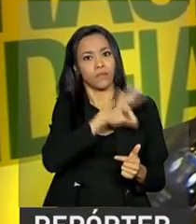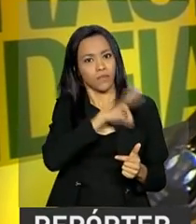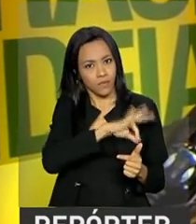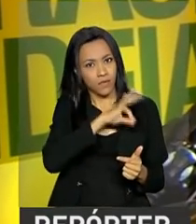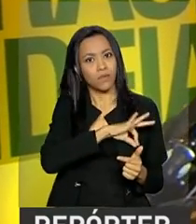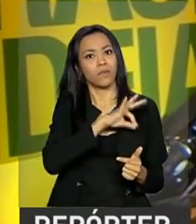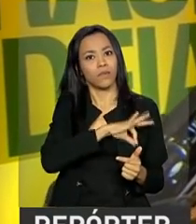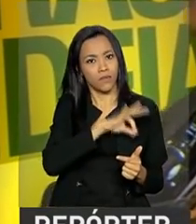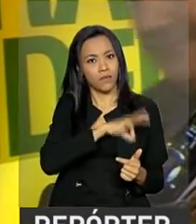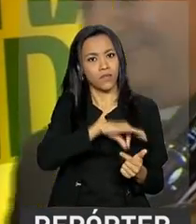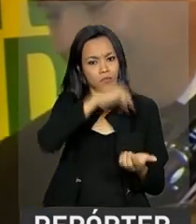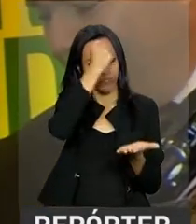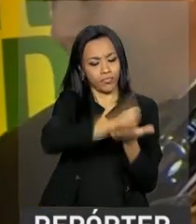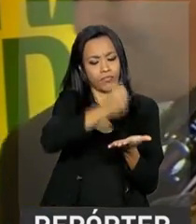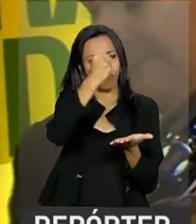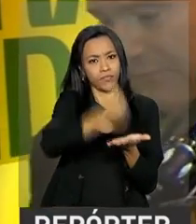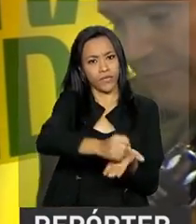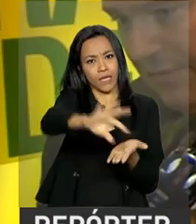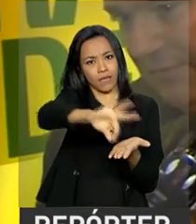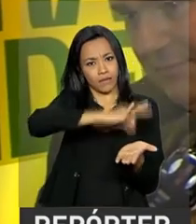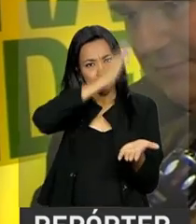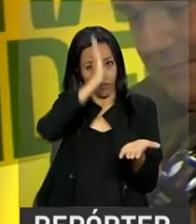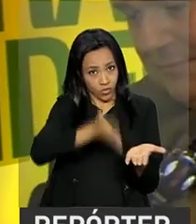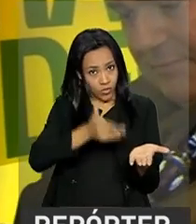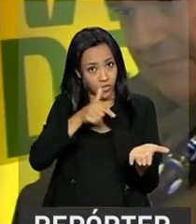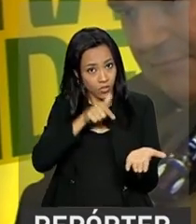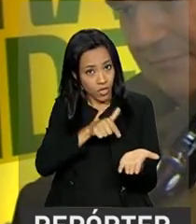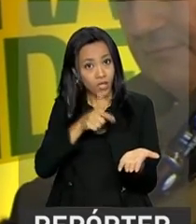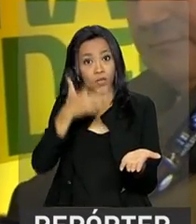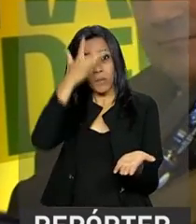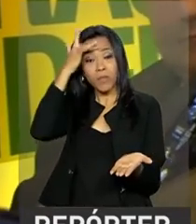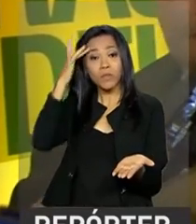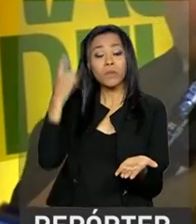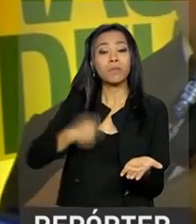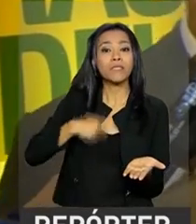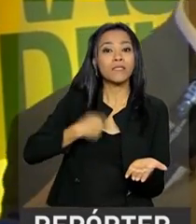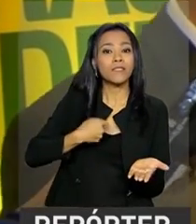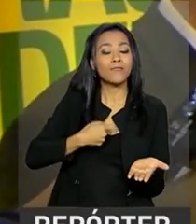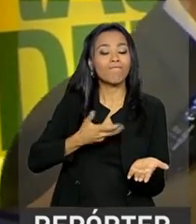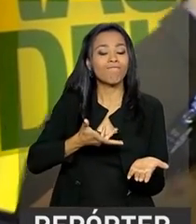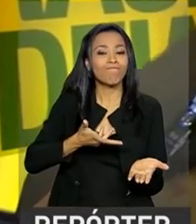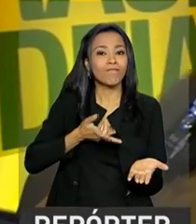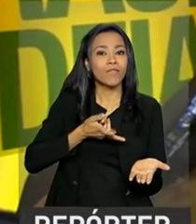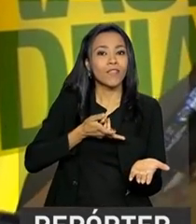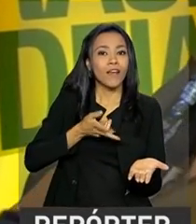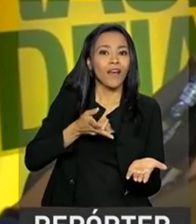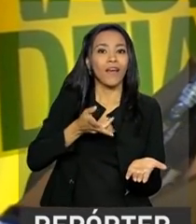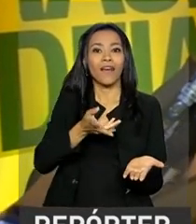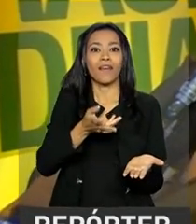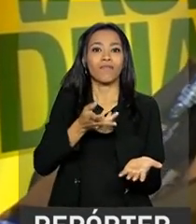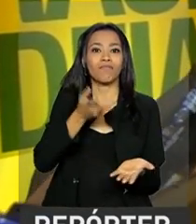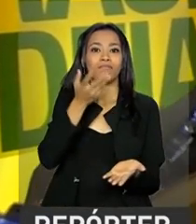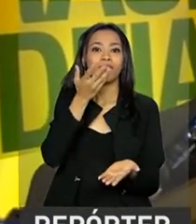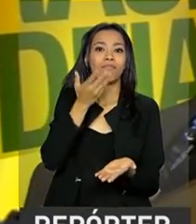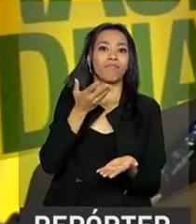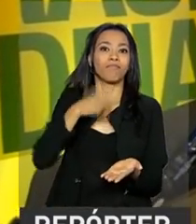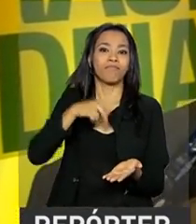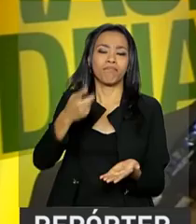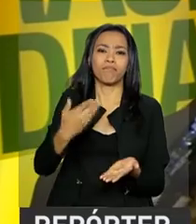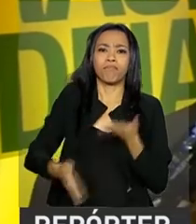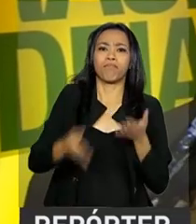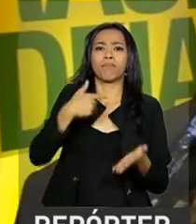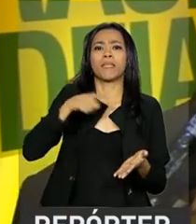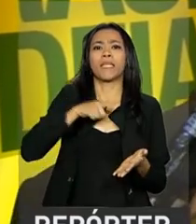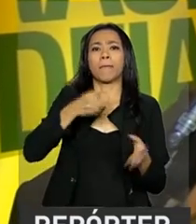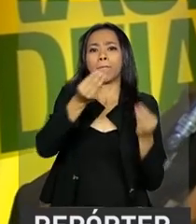remunerado e um trabalho formal, ela tem que ser incentivada, ela não pode ser punida pela perda do Bolsa Família. Ela